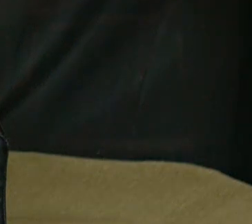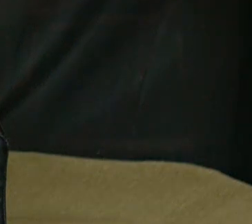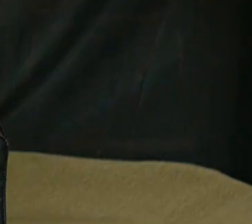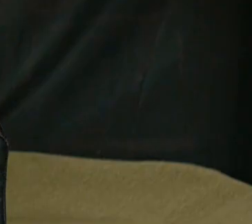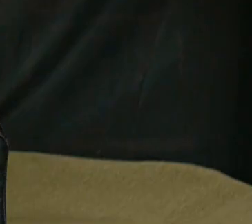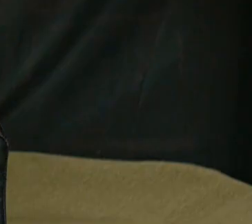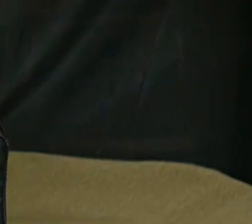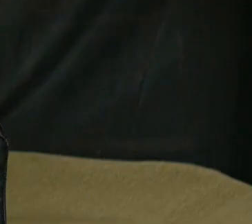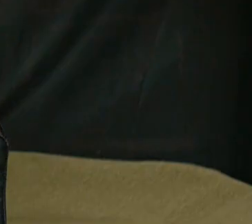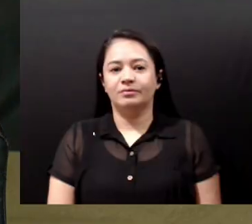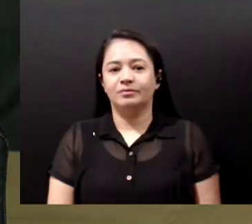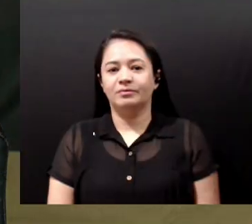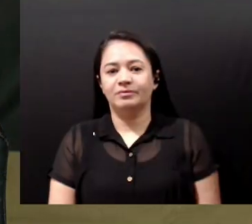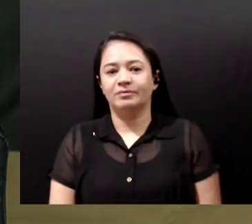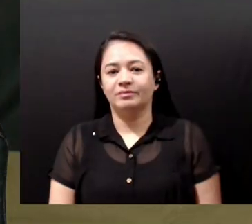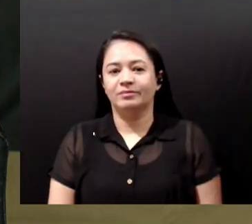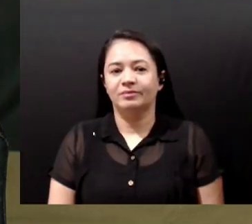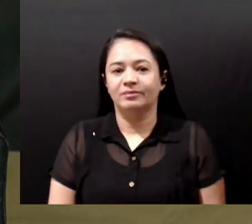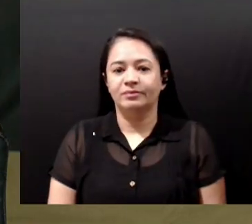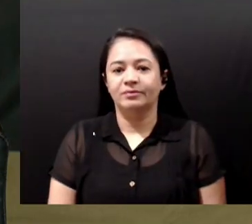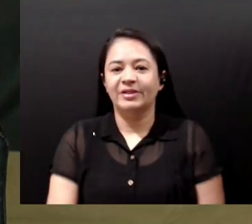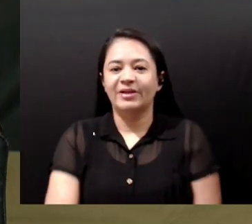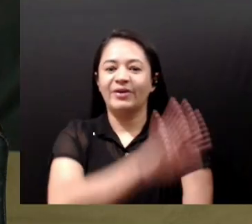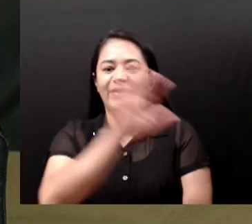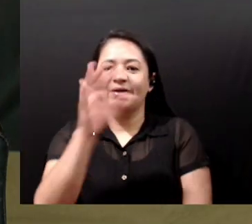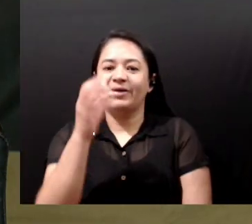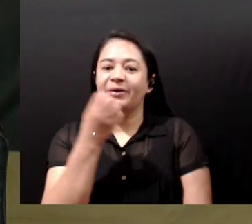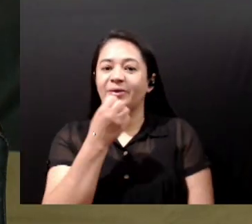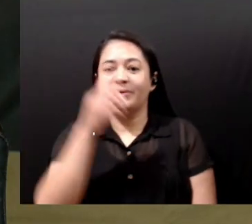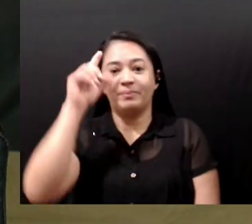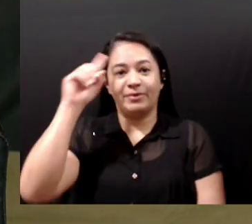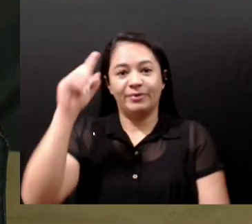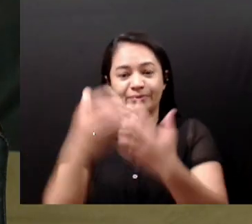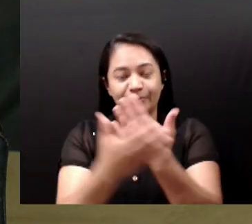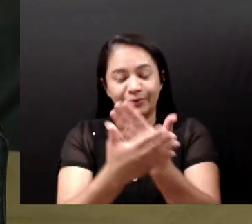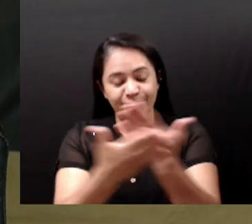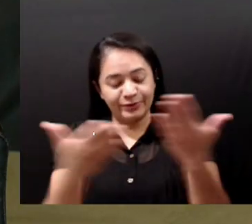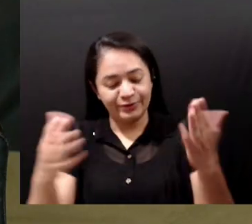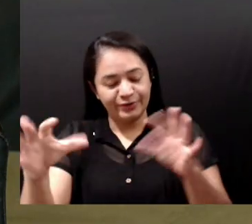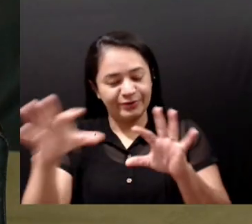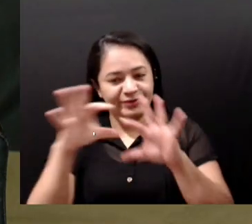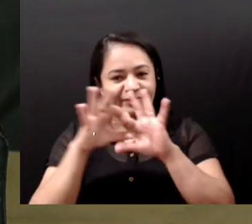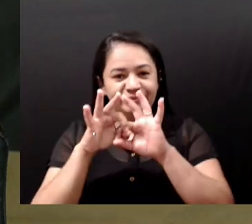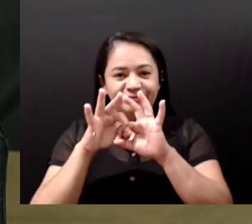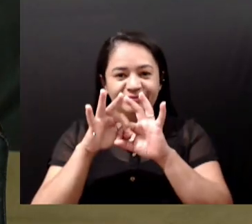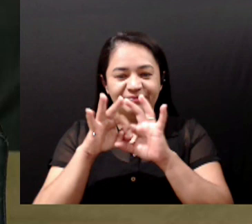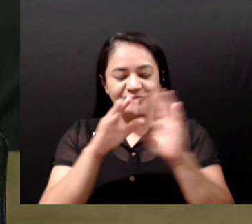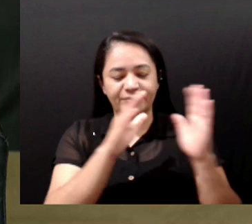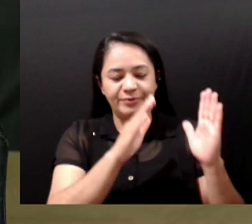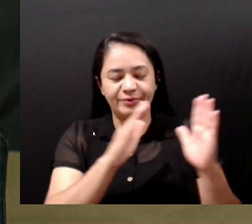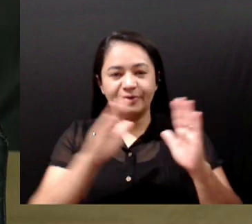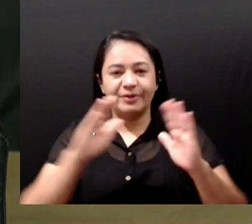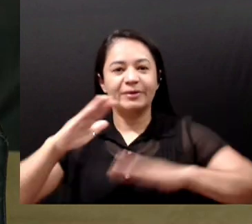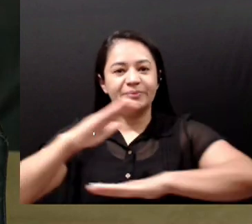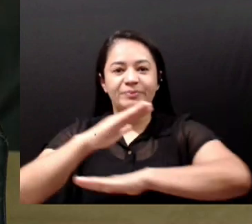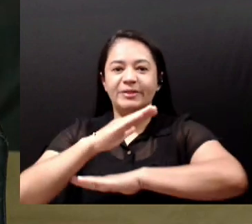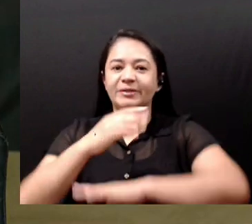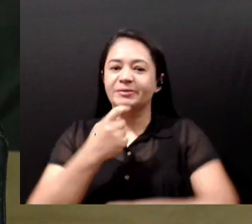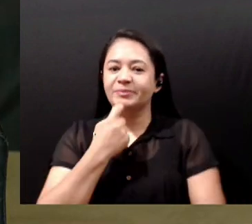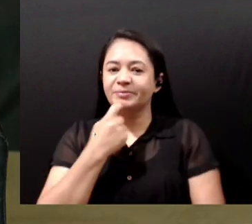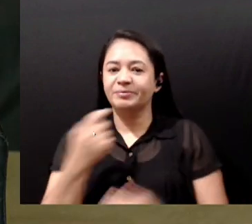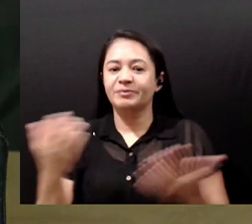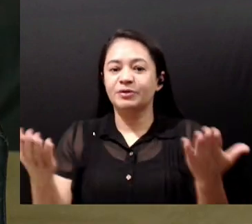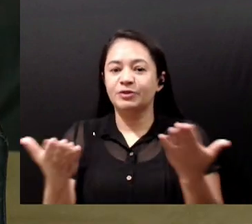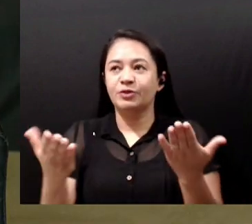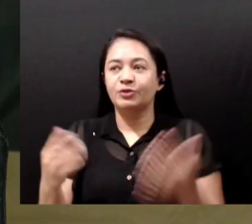Olá, muito bom dia para você que está aí ligadinho na programação da TV Câmara Campinas. Nós estamos começando